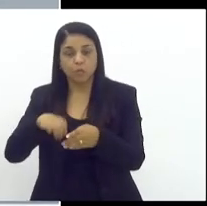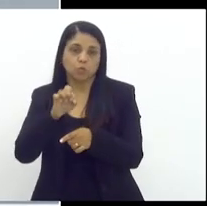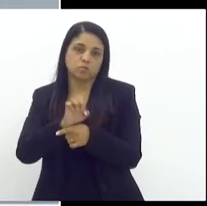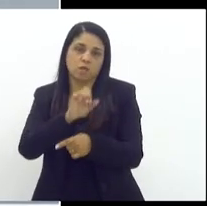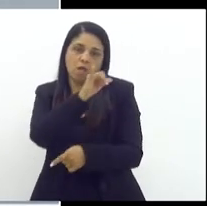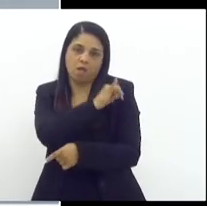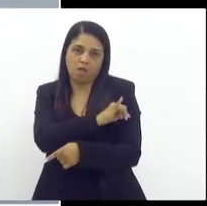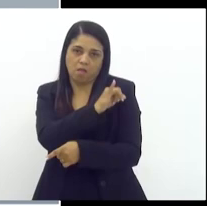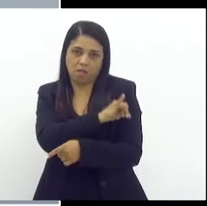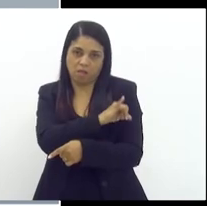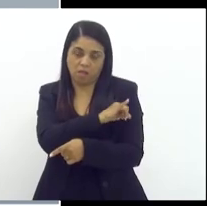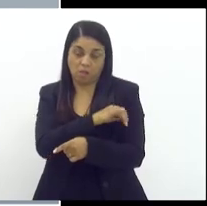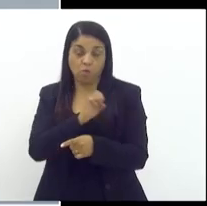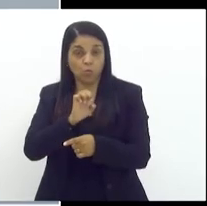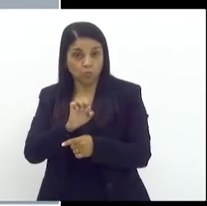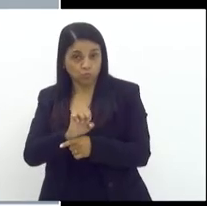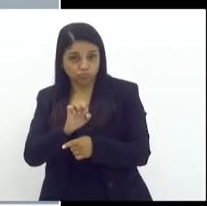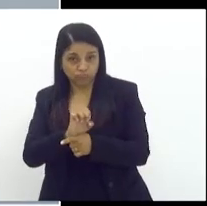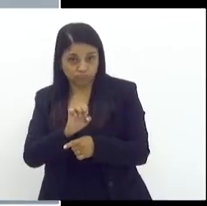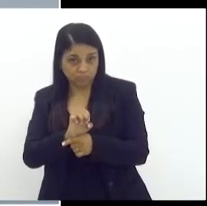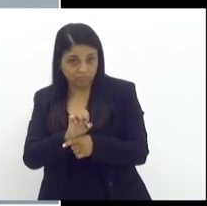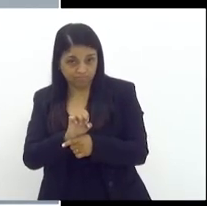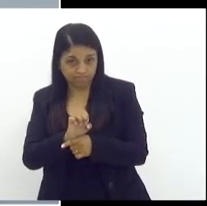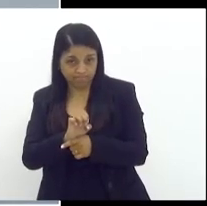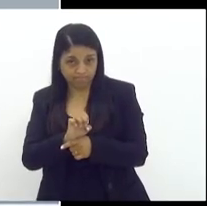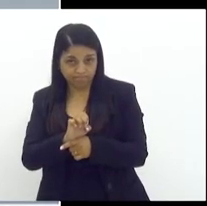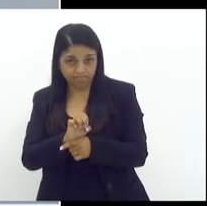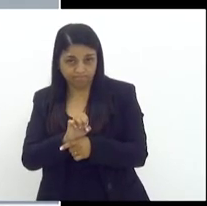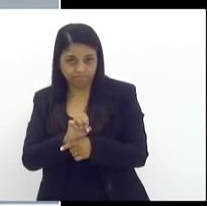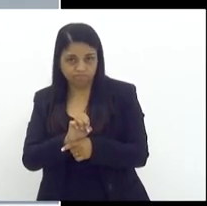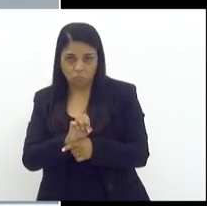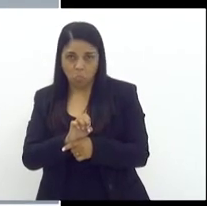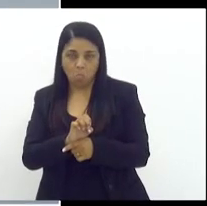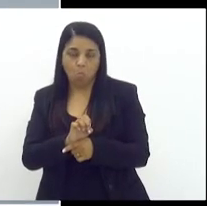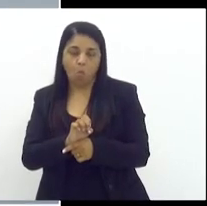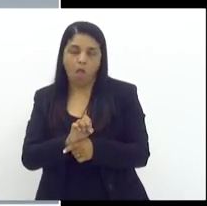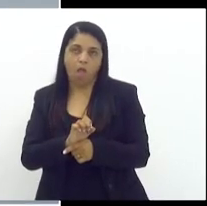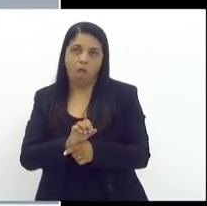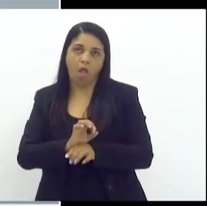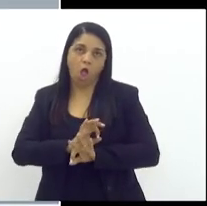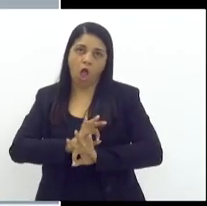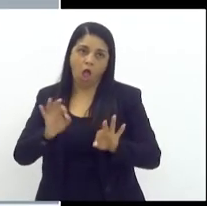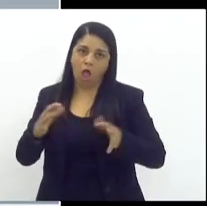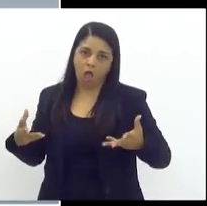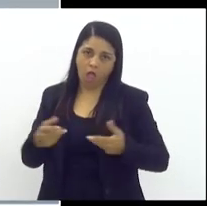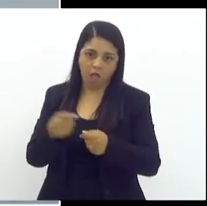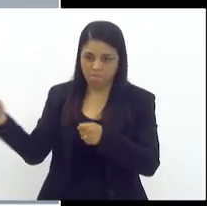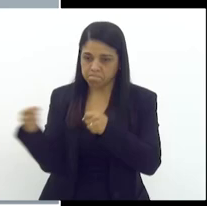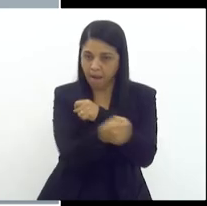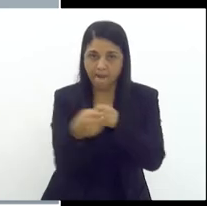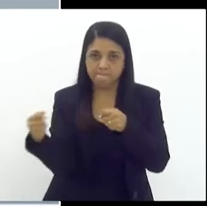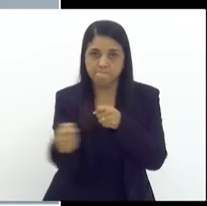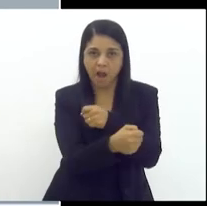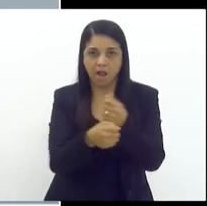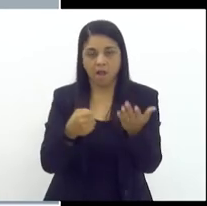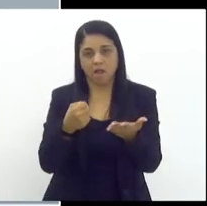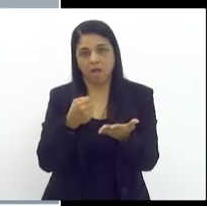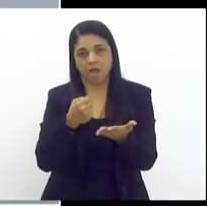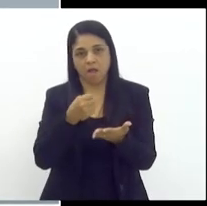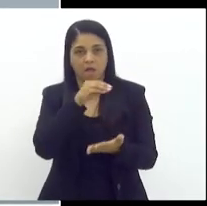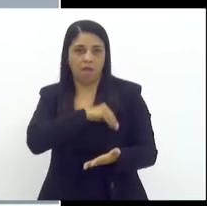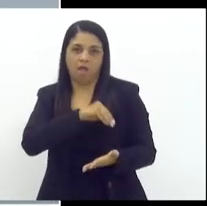Janeiro e o estado não é nenhum poliposition em matéria de emprego e renda